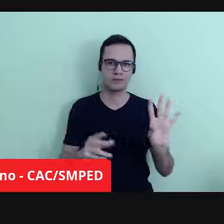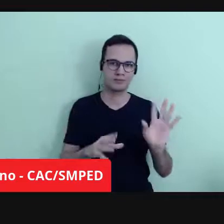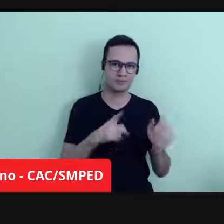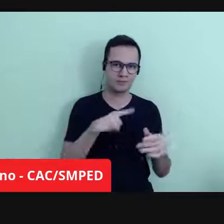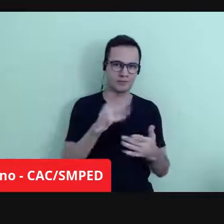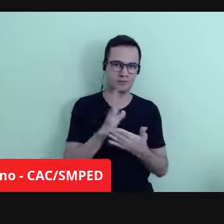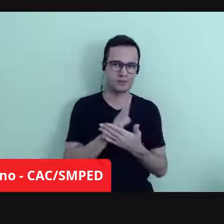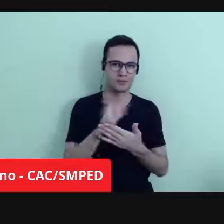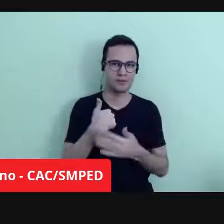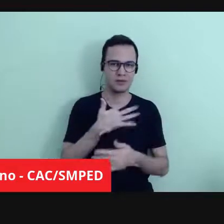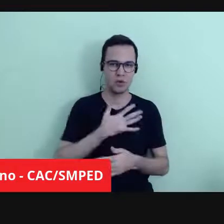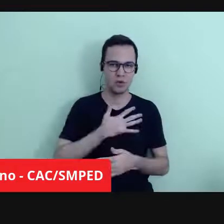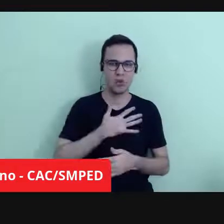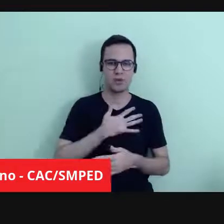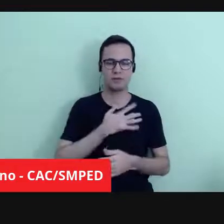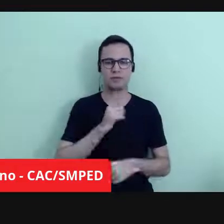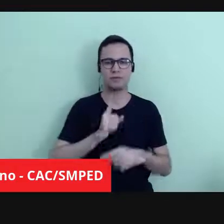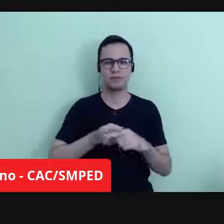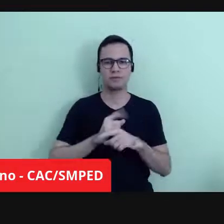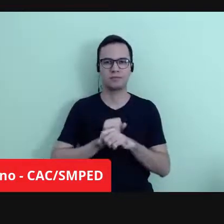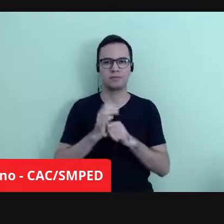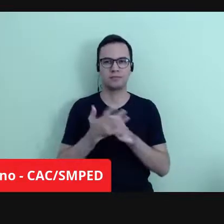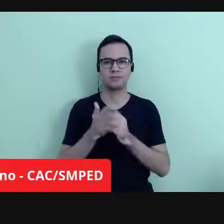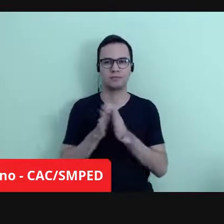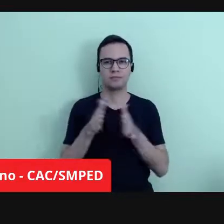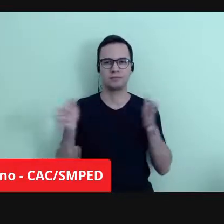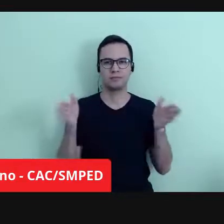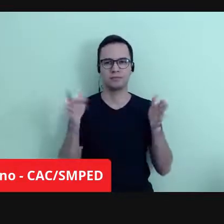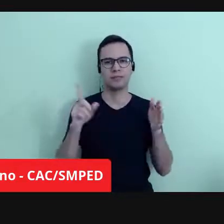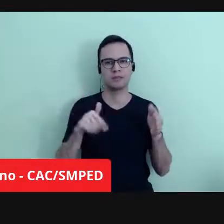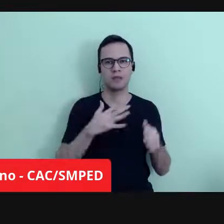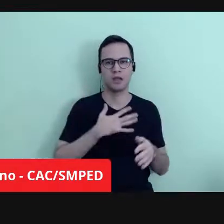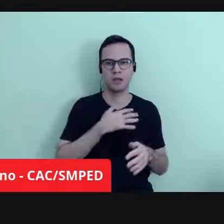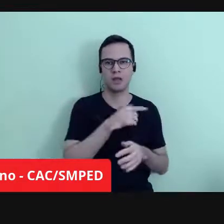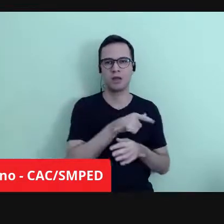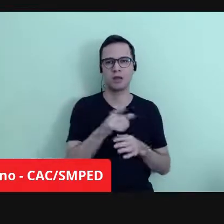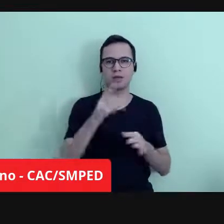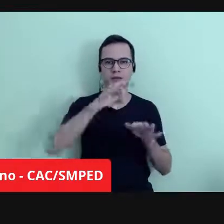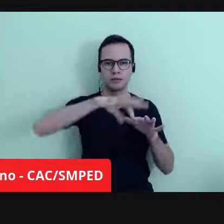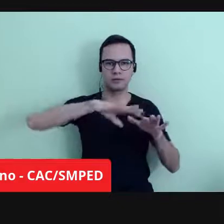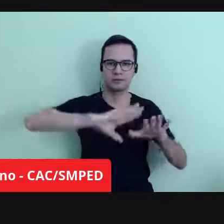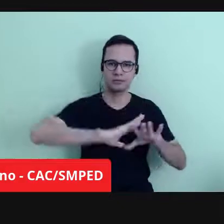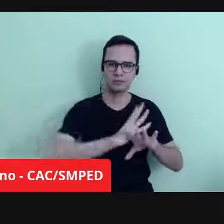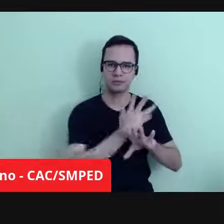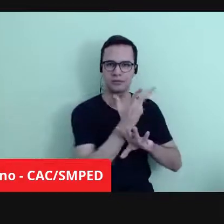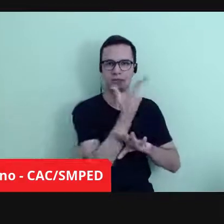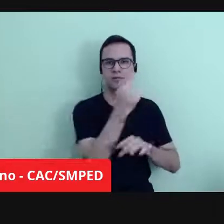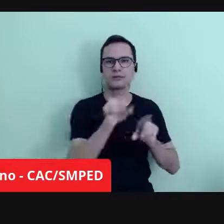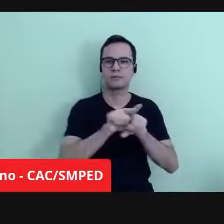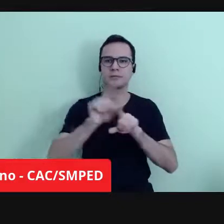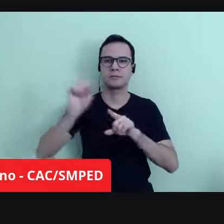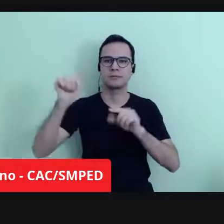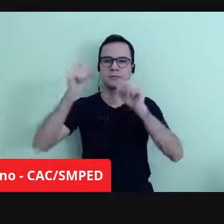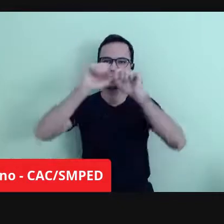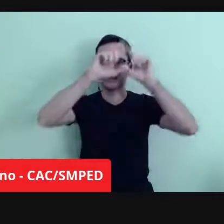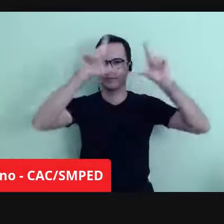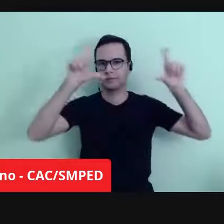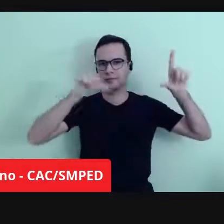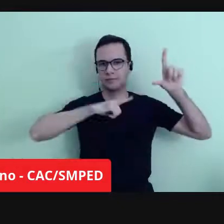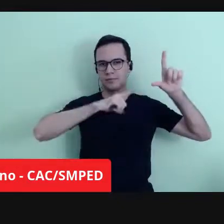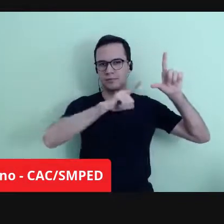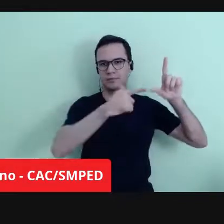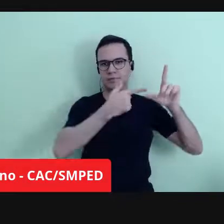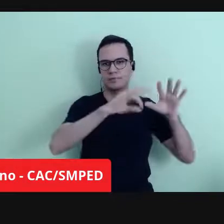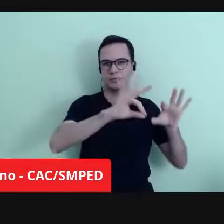dedicado nesse período de isolamento, de pandemia, aqui em casa, e também na parede uma tapeçaria, um